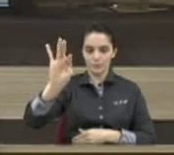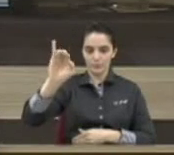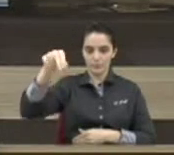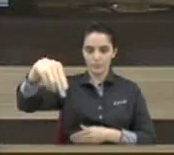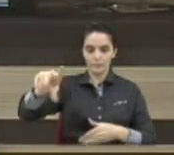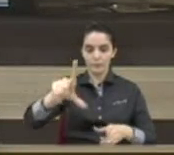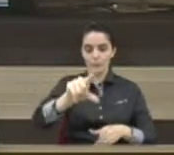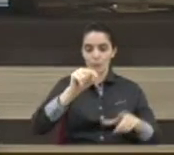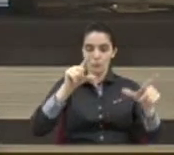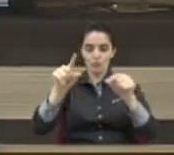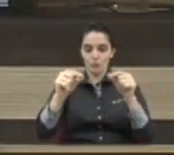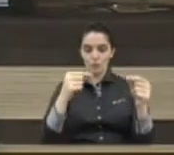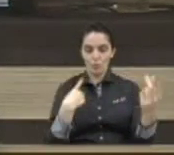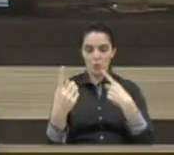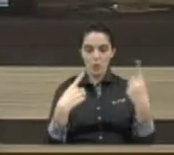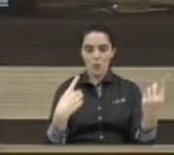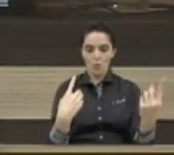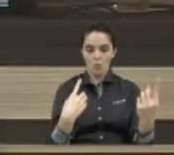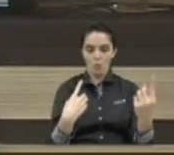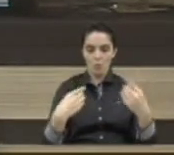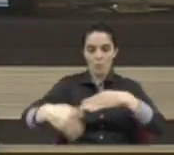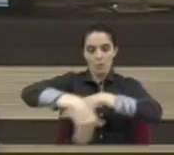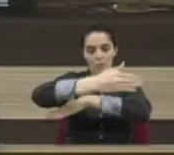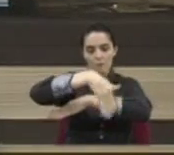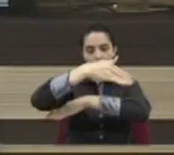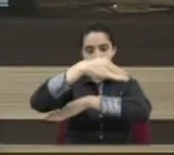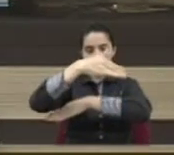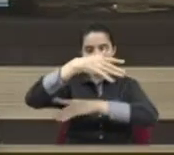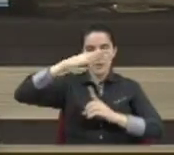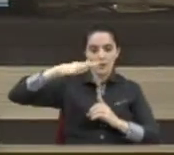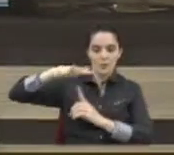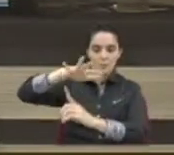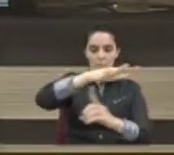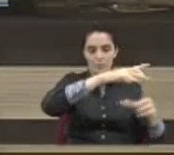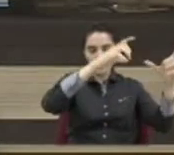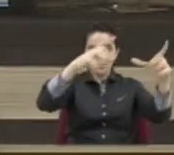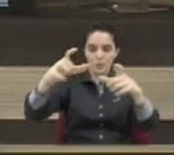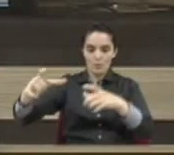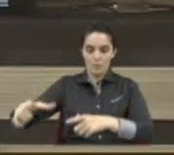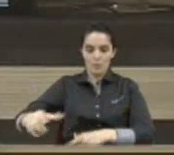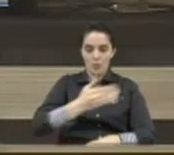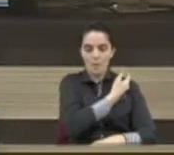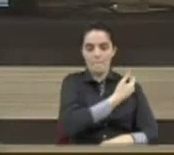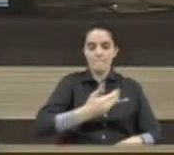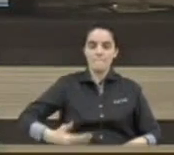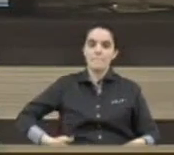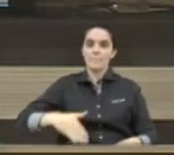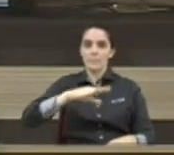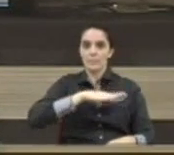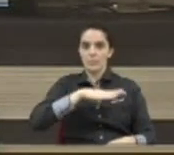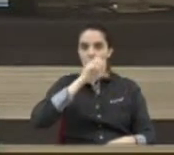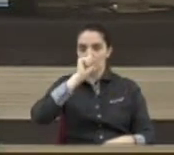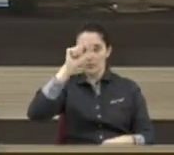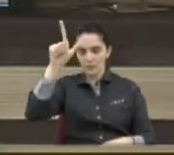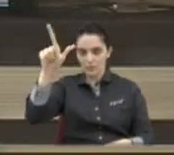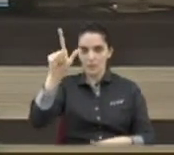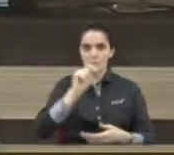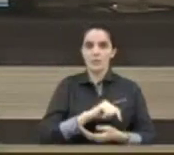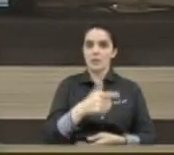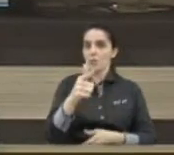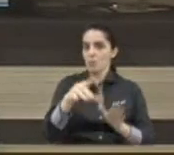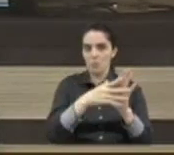ou logradouros públicos da cidade de Limeira e da outras providências. Projeto não contém emendas e os pareceres são